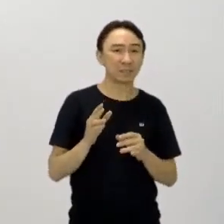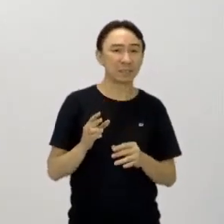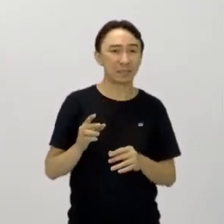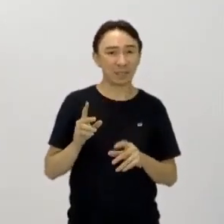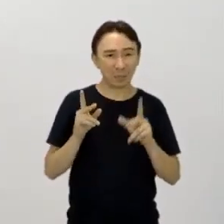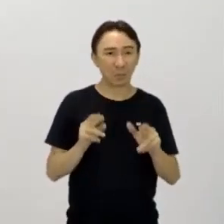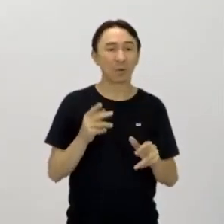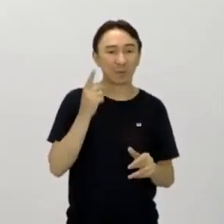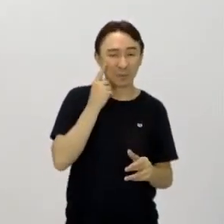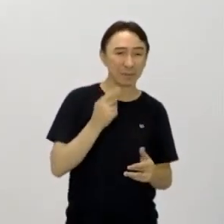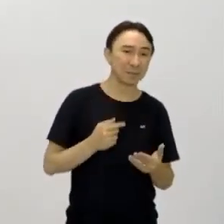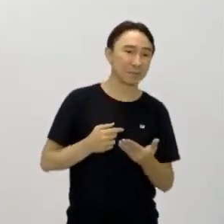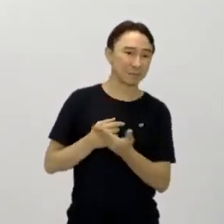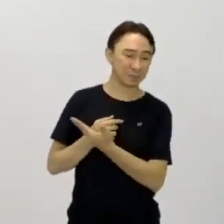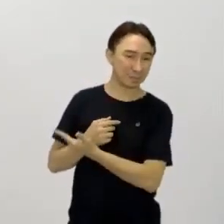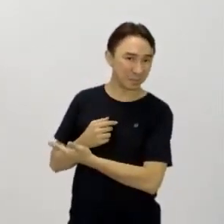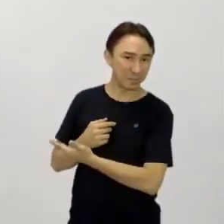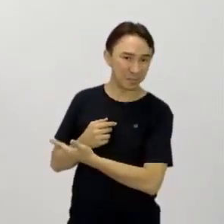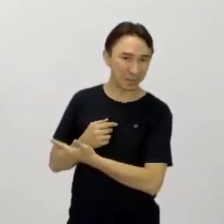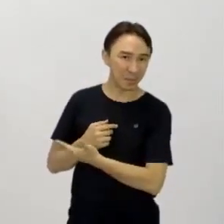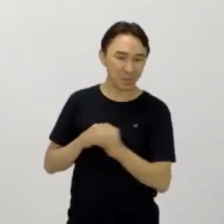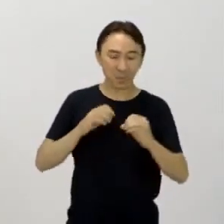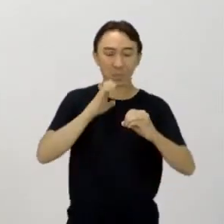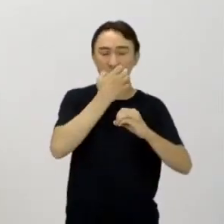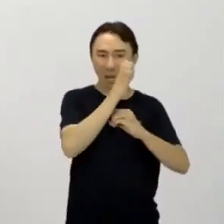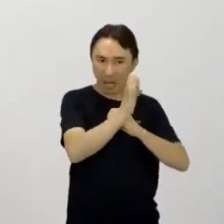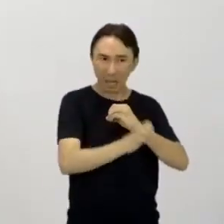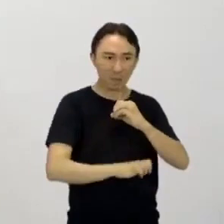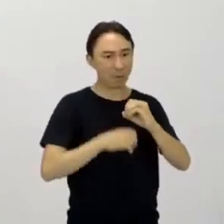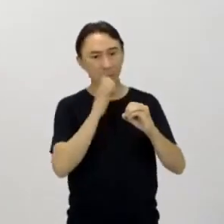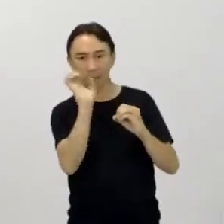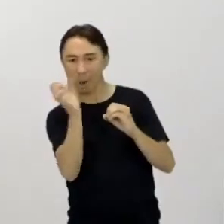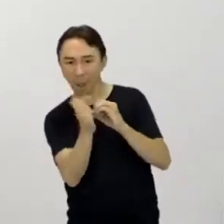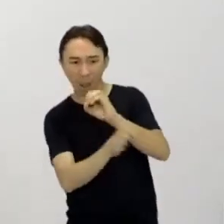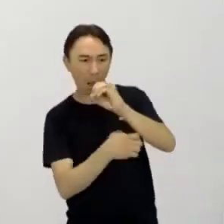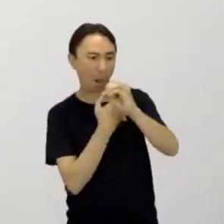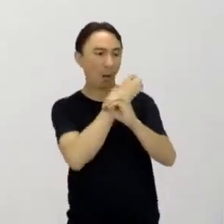menos assim, que o elétron pode estar em vários pontos e tal,